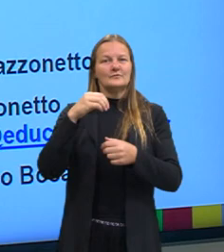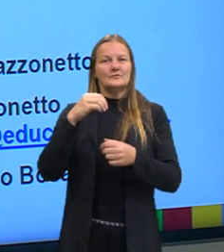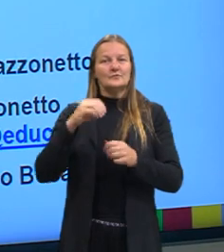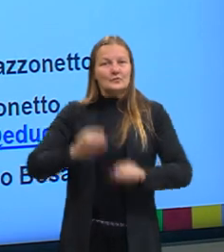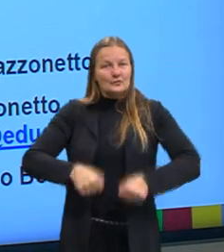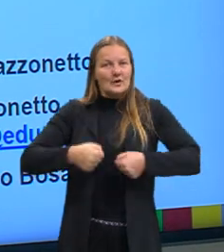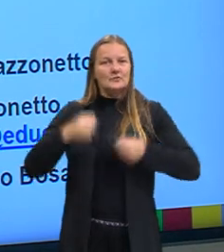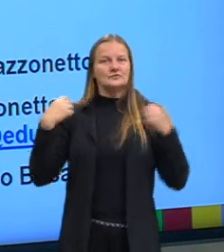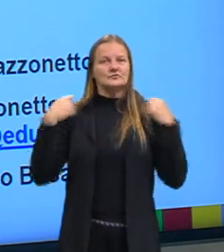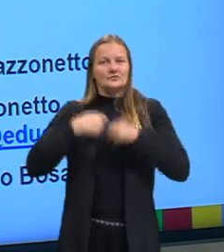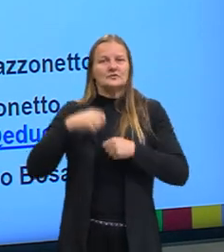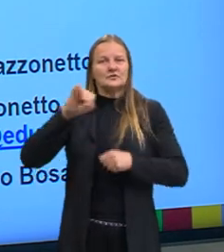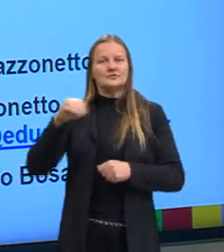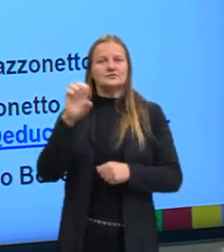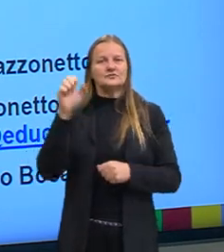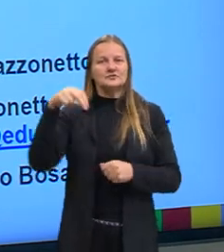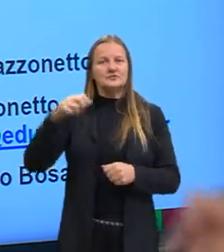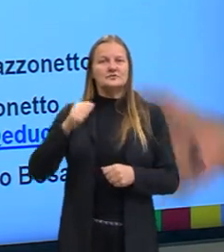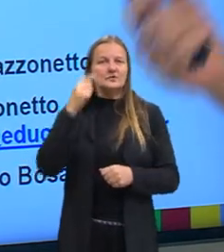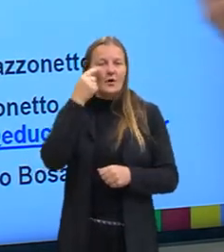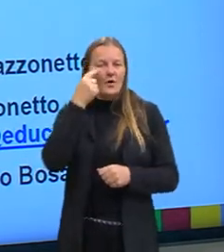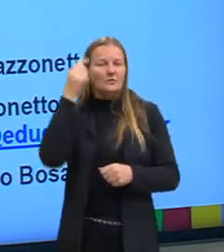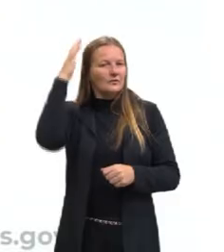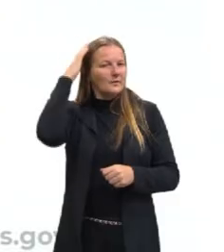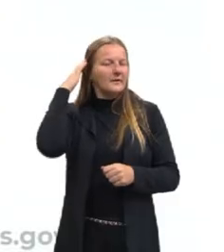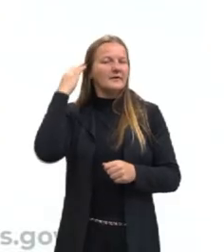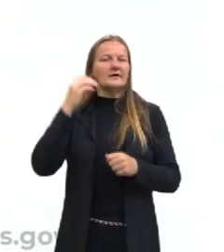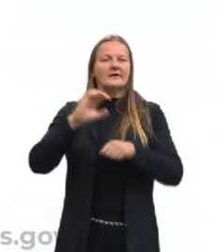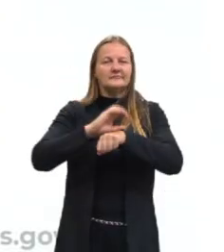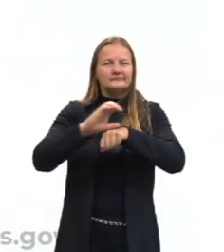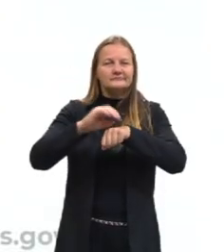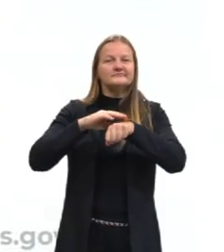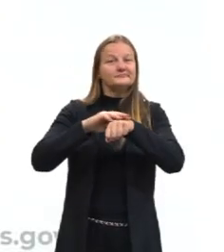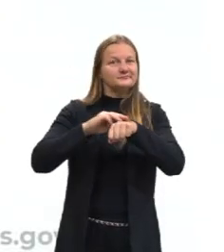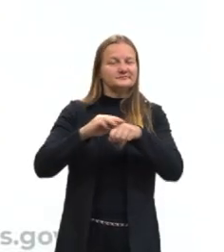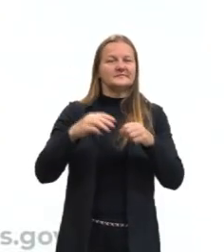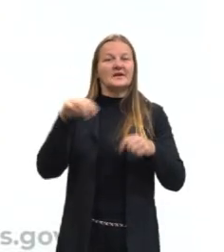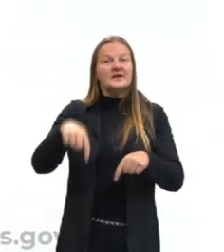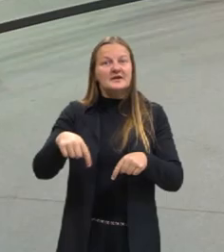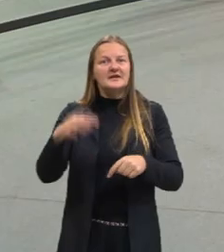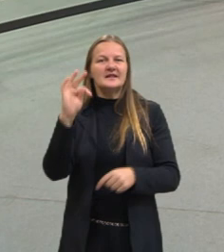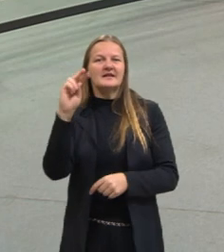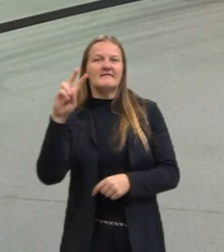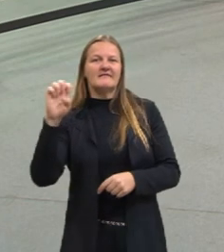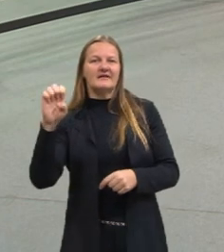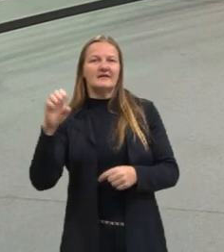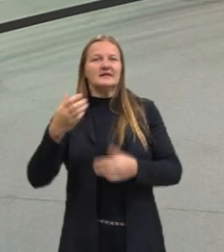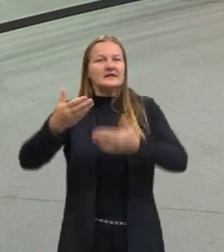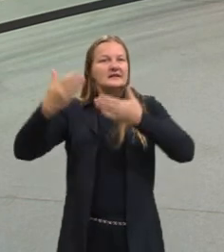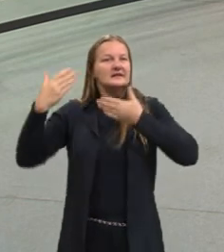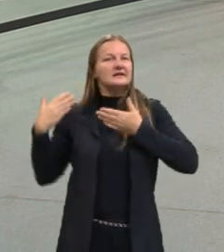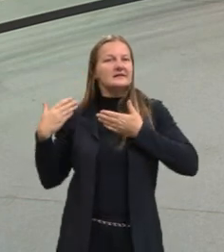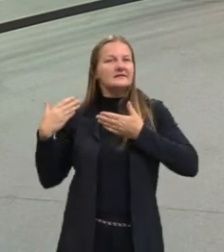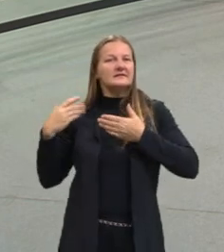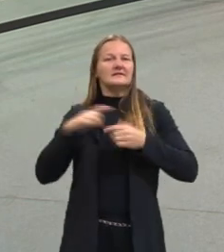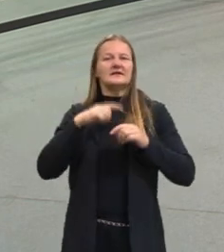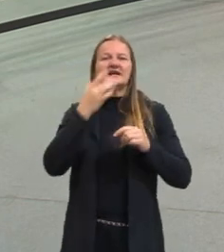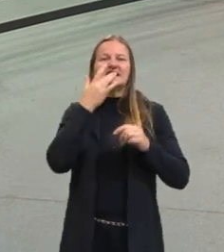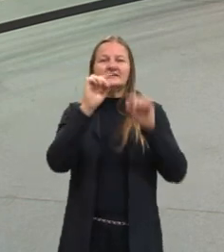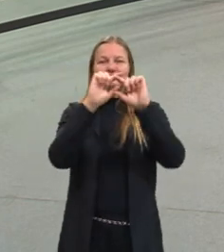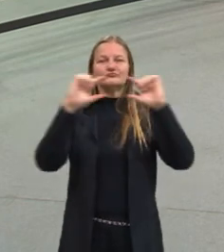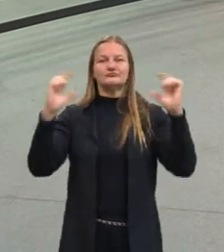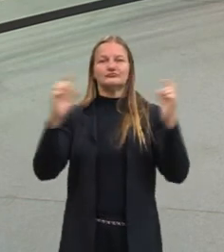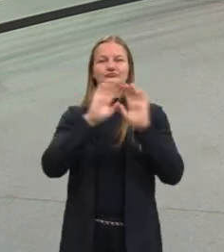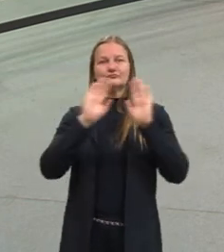jeans tem olhos e cabelos castanhos estou aqui no estúdio da TV é atrás de mim existe um quadro branco onde